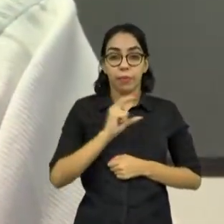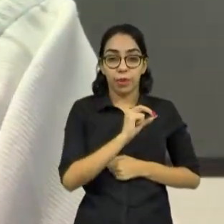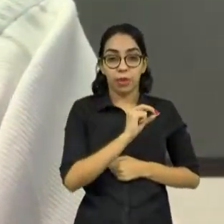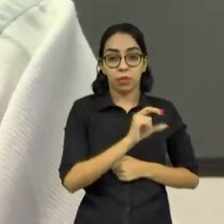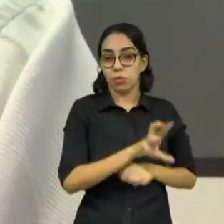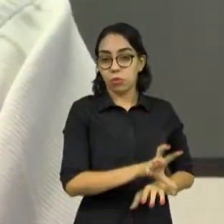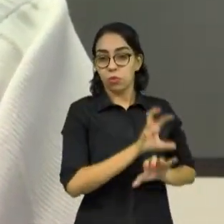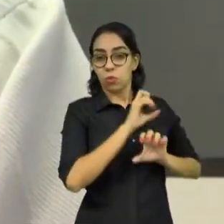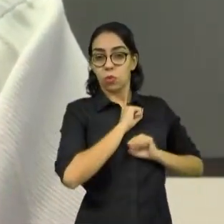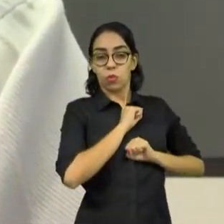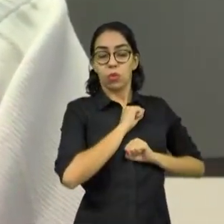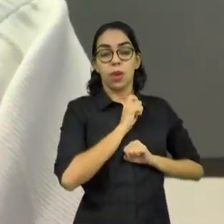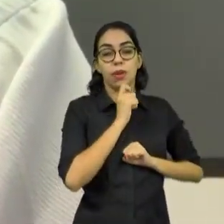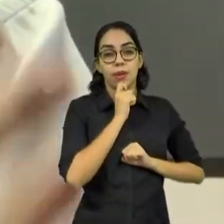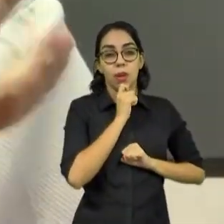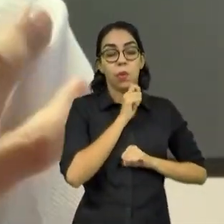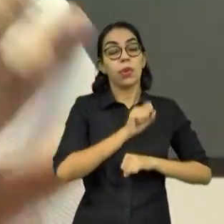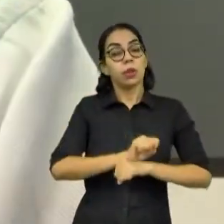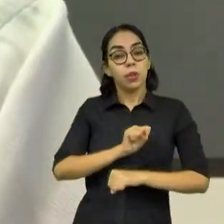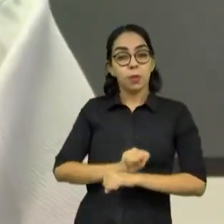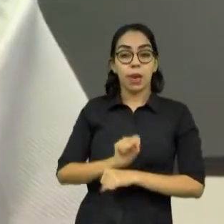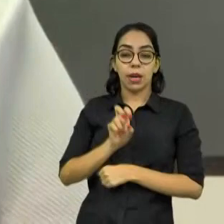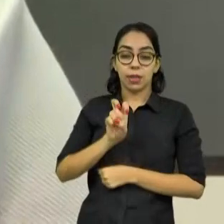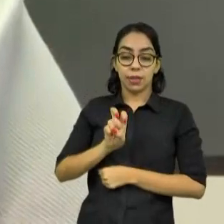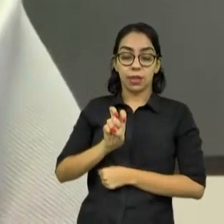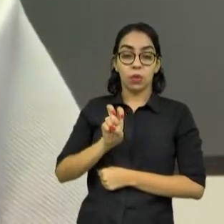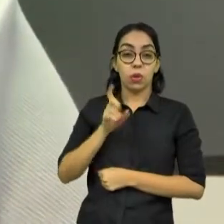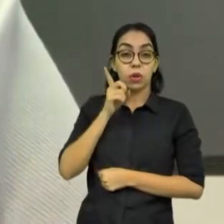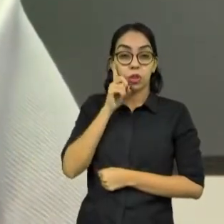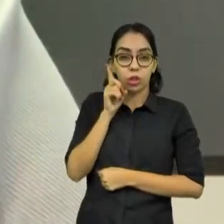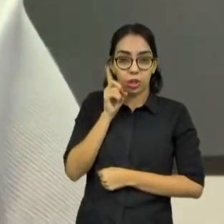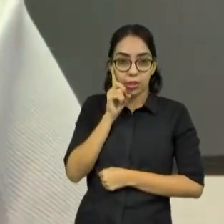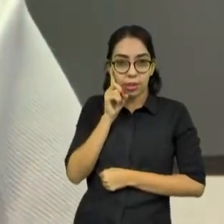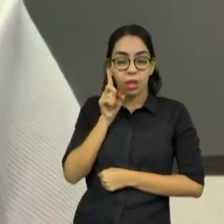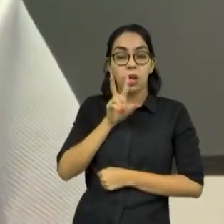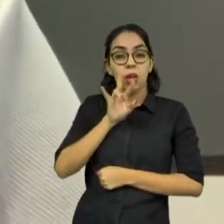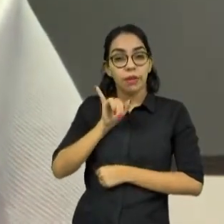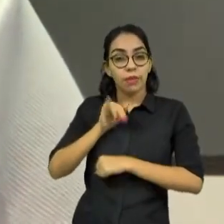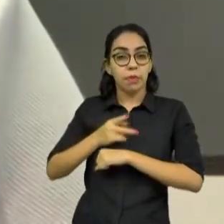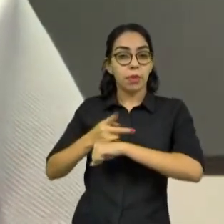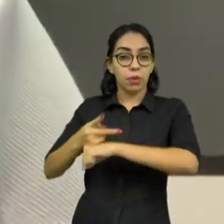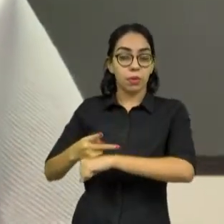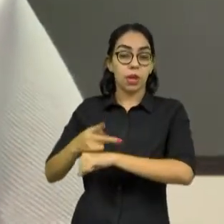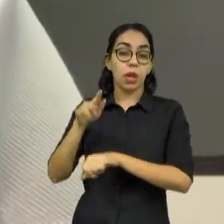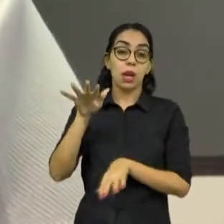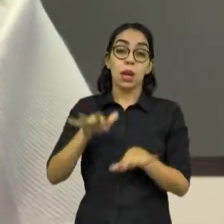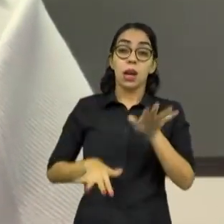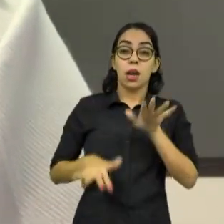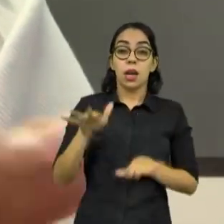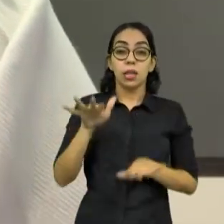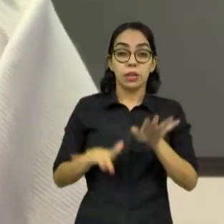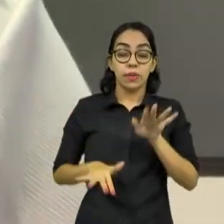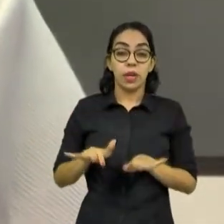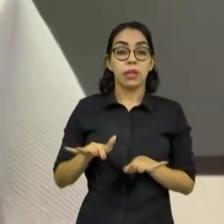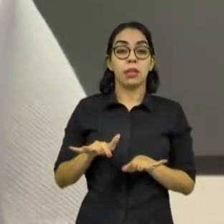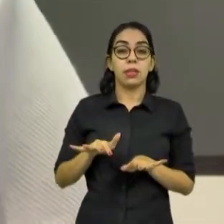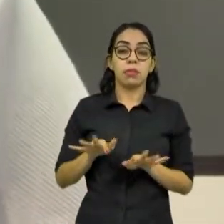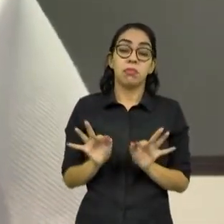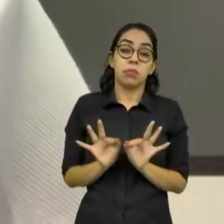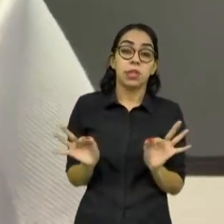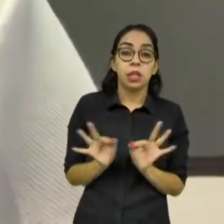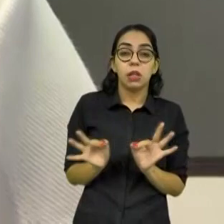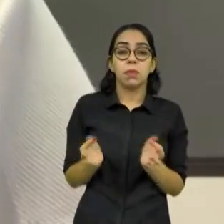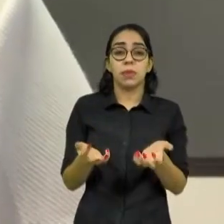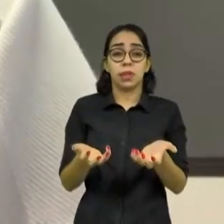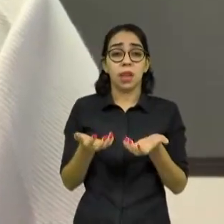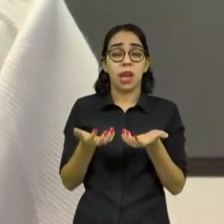esperar pelo menos 5 dias, no caso de você ter tido exposição. Algumas vezes esses testes são feitos para liberar, vou para uma festa, e